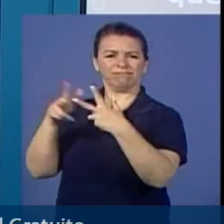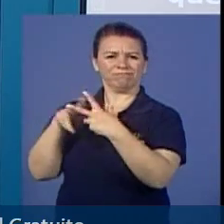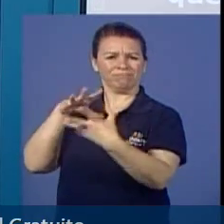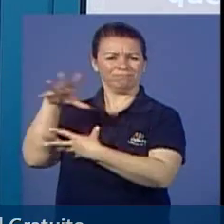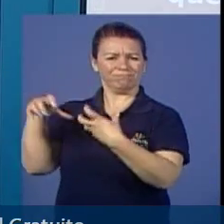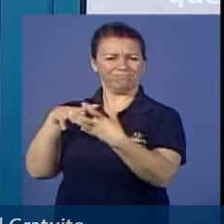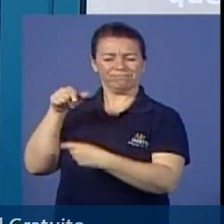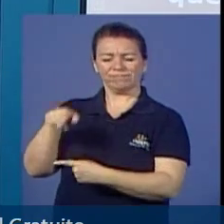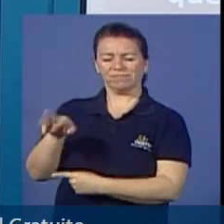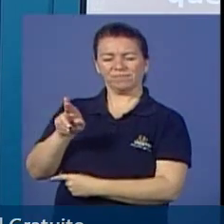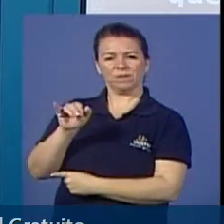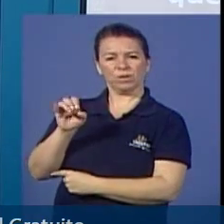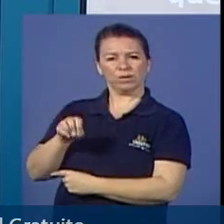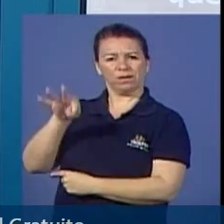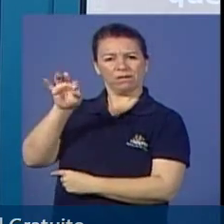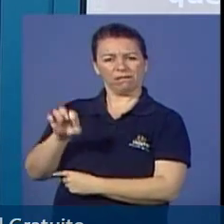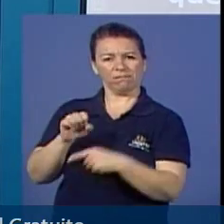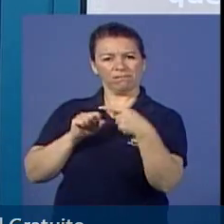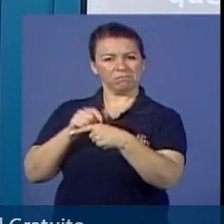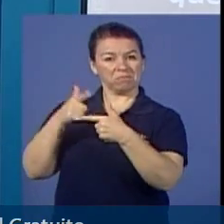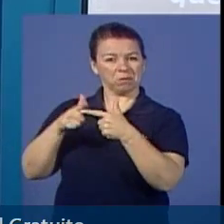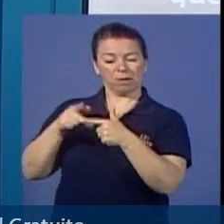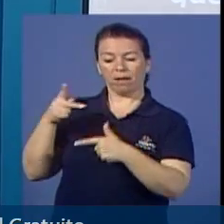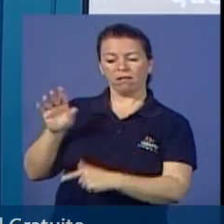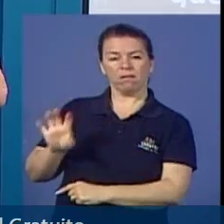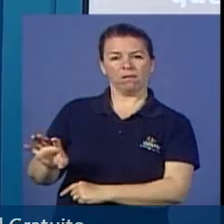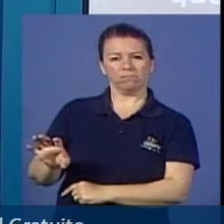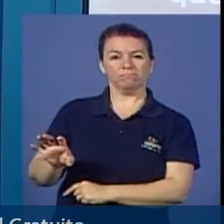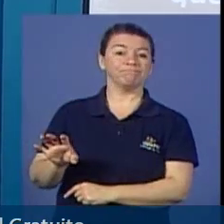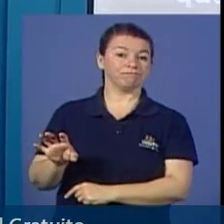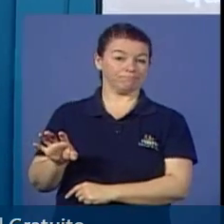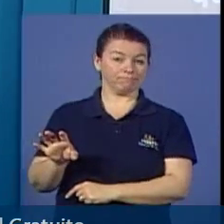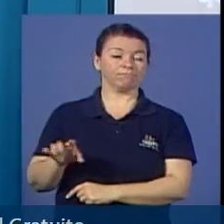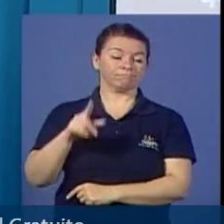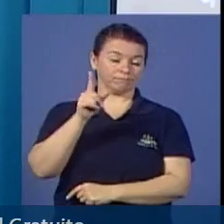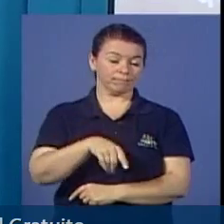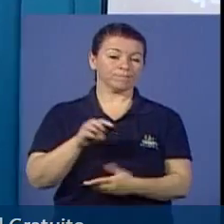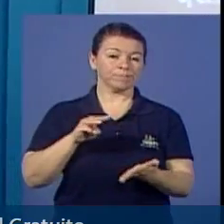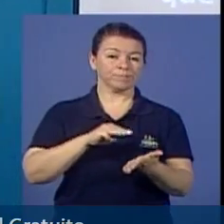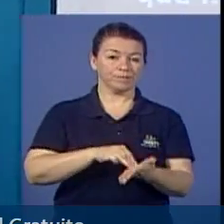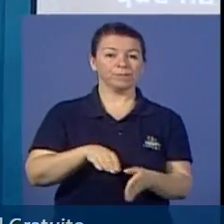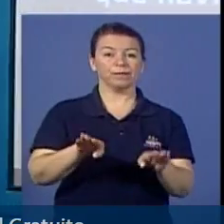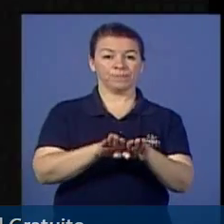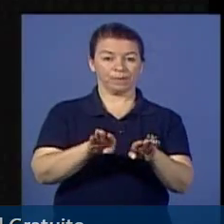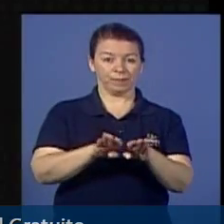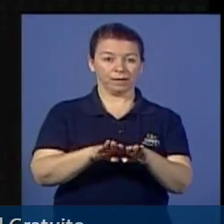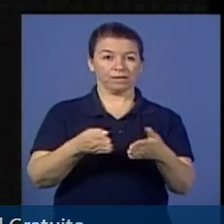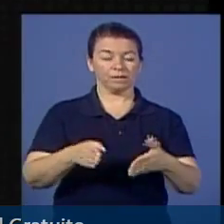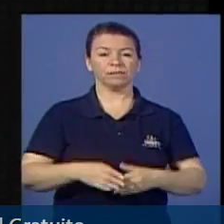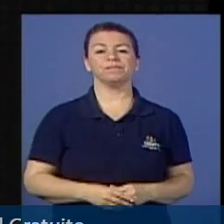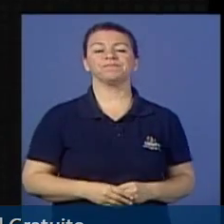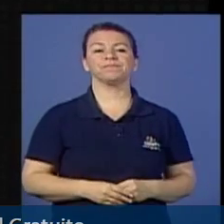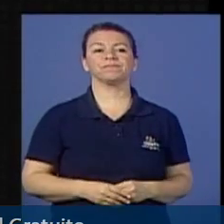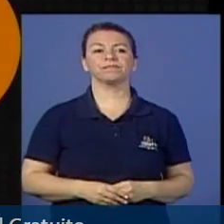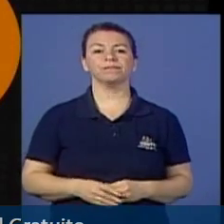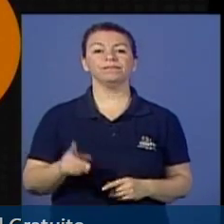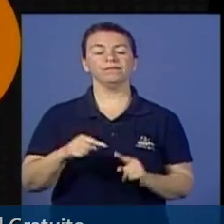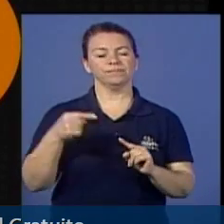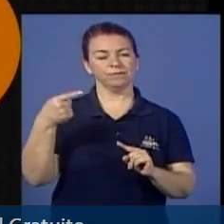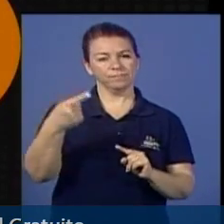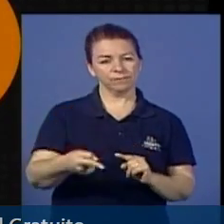Oriente. Vão causar problemas no Oriente. Então, esses seriam os outros motivos também, certo? Vamos para a nossa